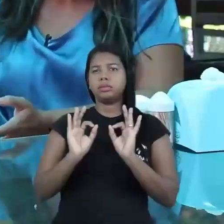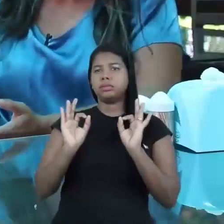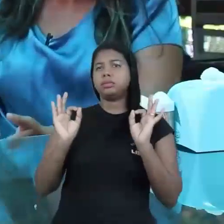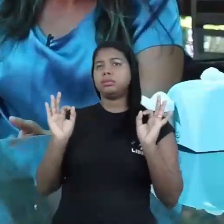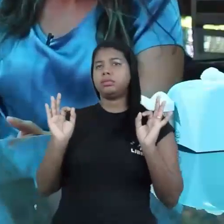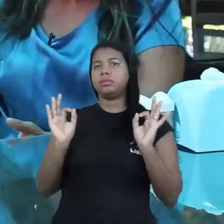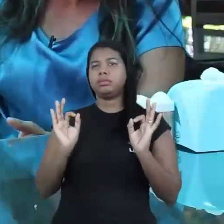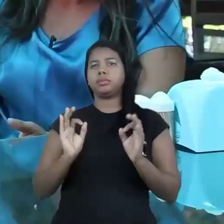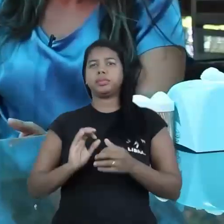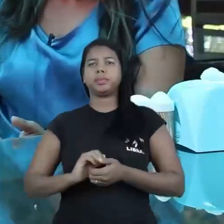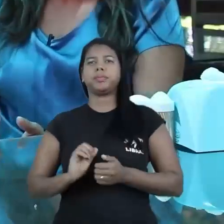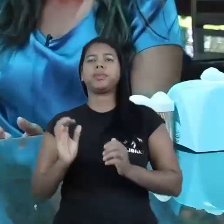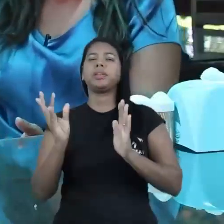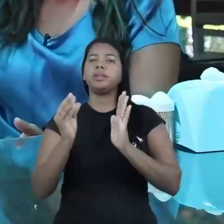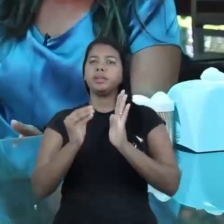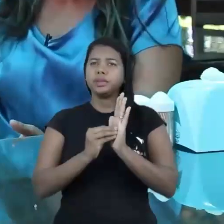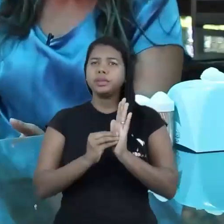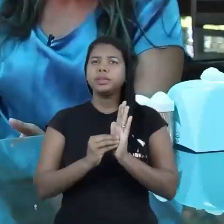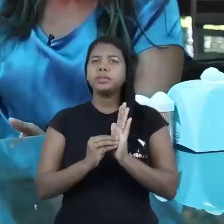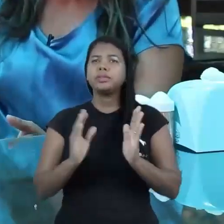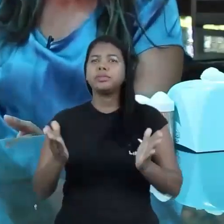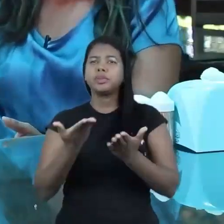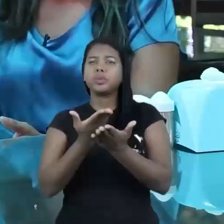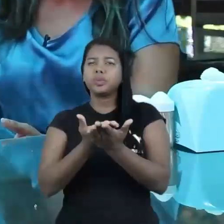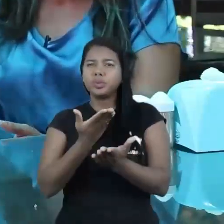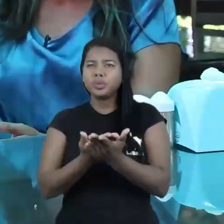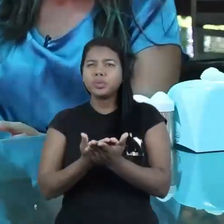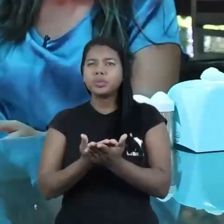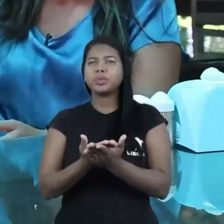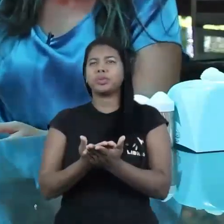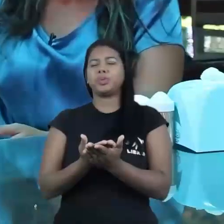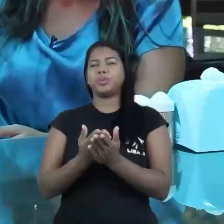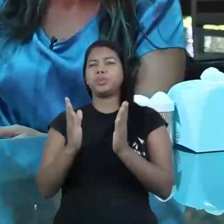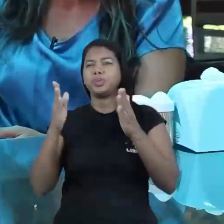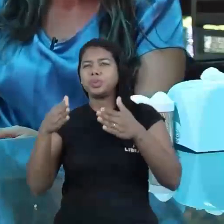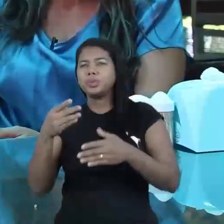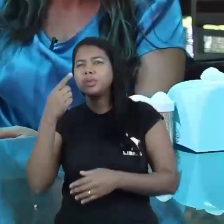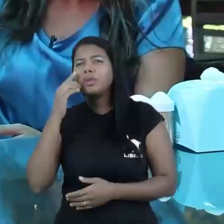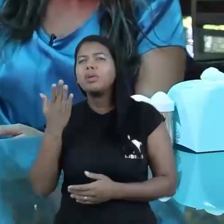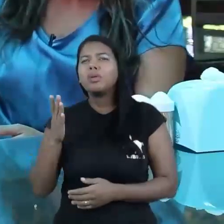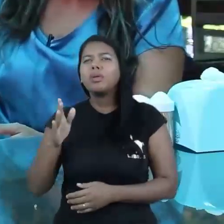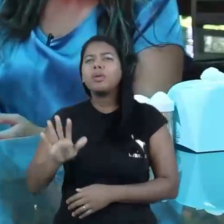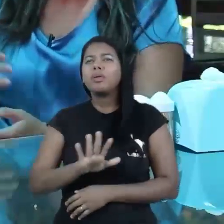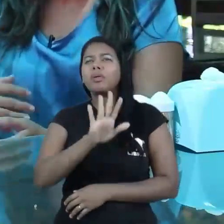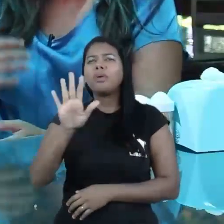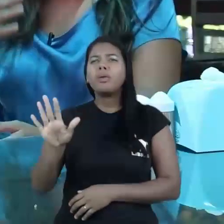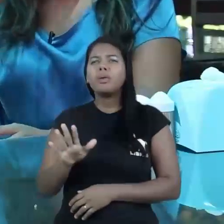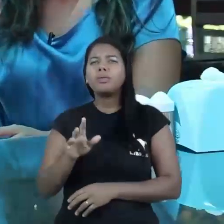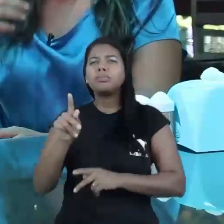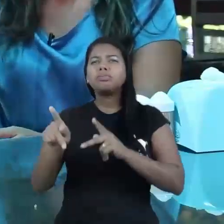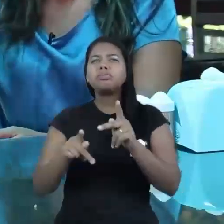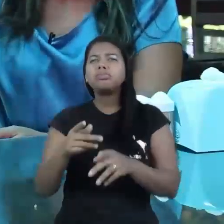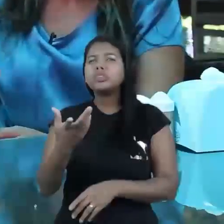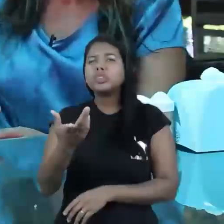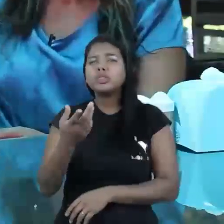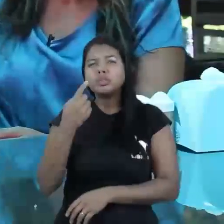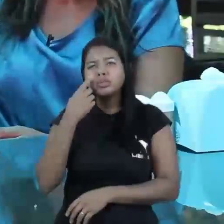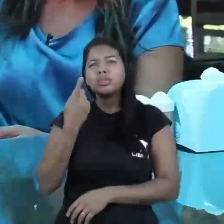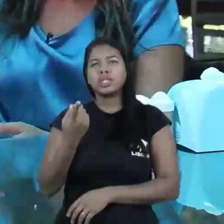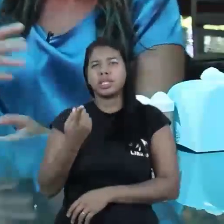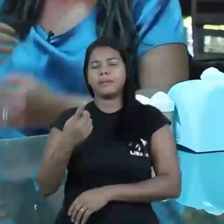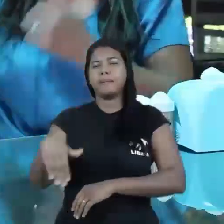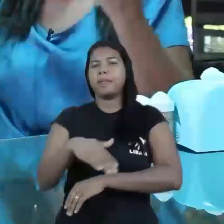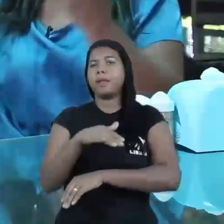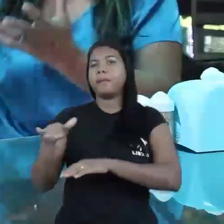de fato, faltou aí o estudo do mercado, né, o público-alvo. Qual é o público que você quer atingir? Não quer dizer que uma rua estando